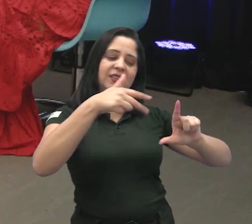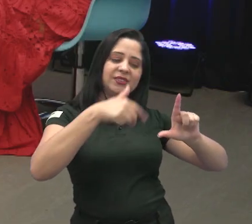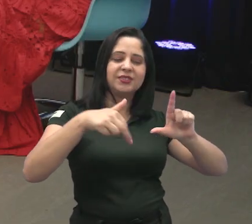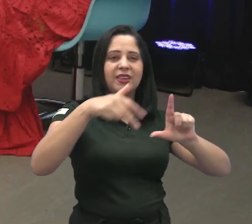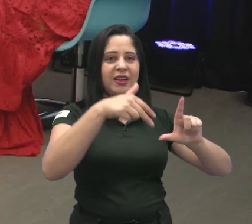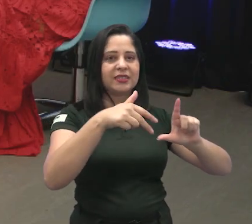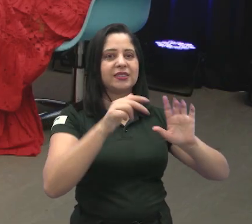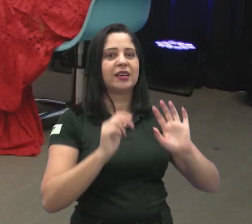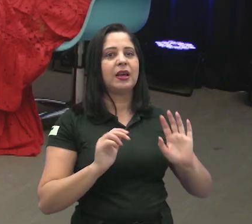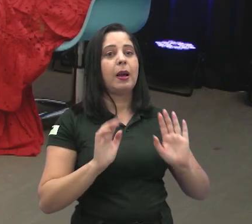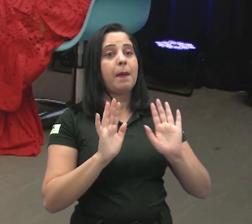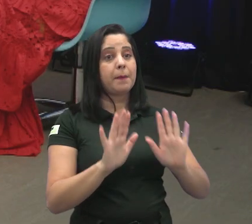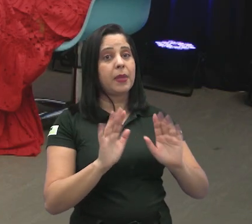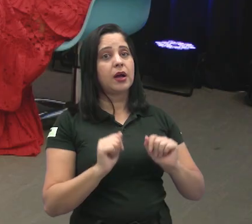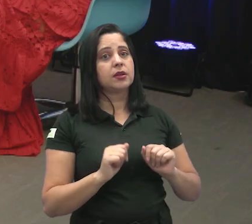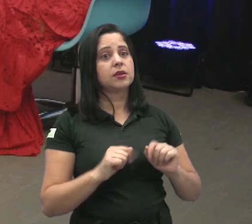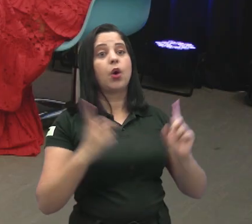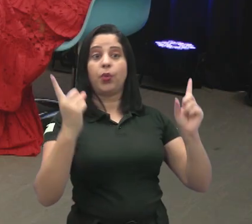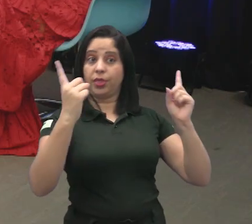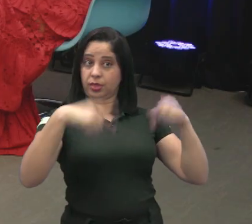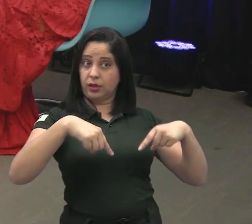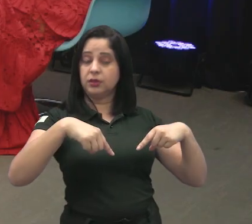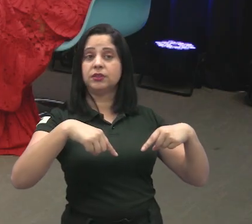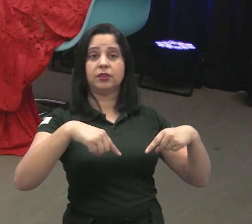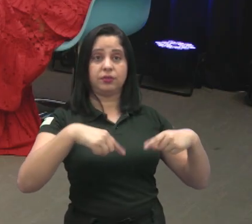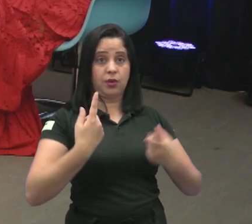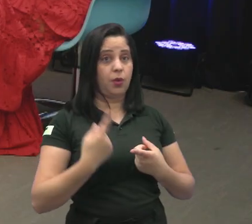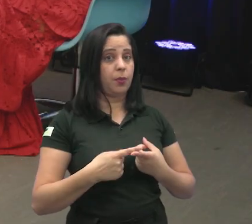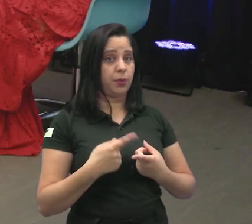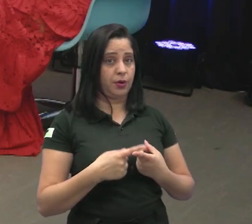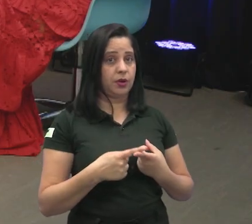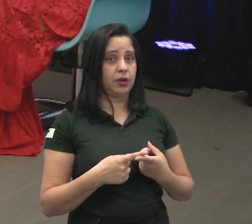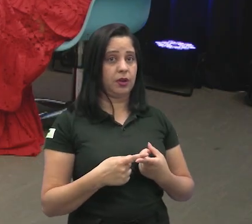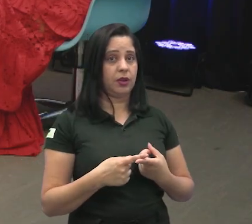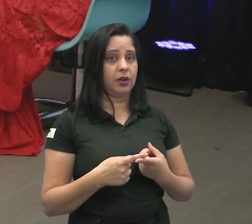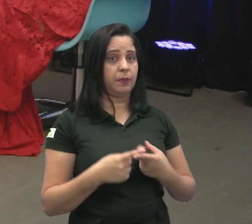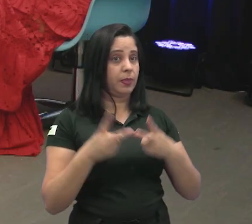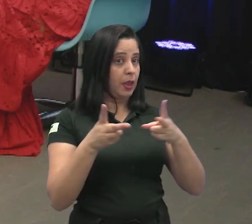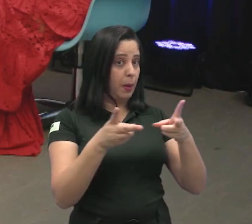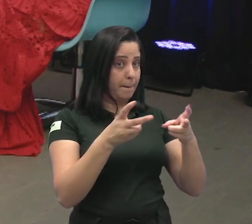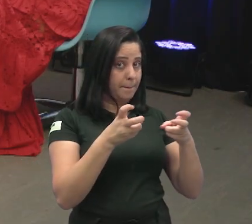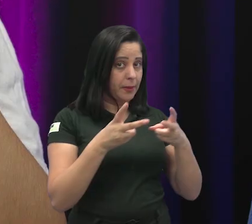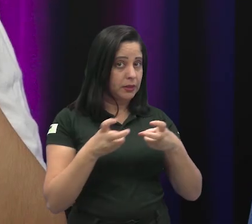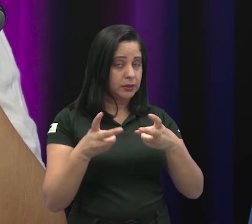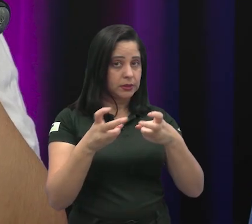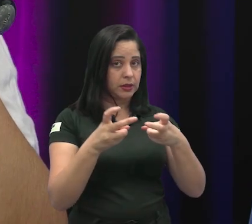né? Eu acho que é um grande desafio, na verdade, porque a gente vê hoje a